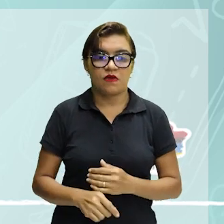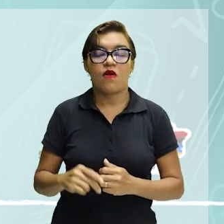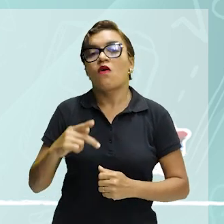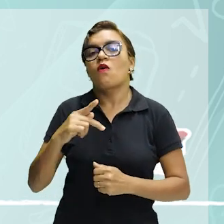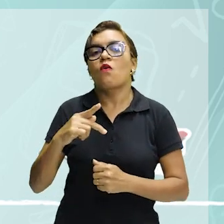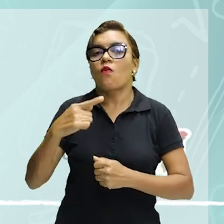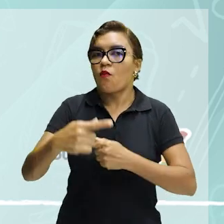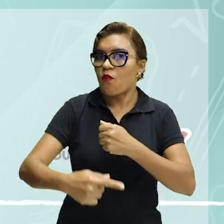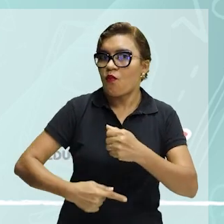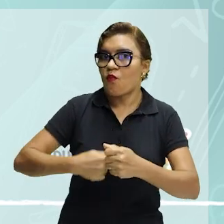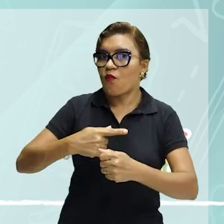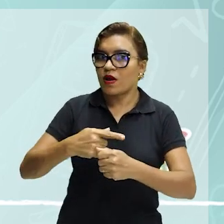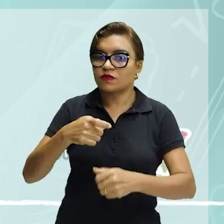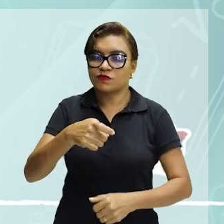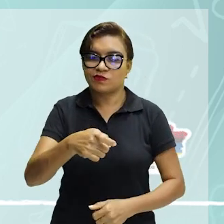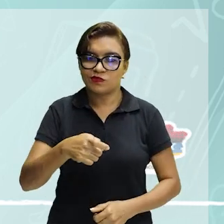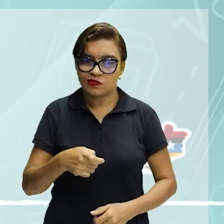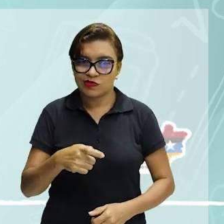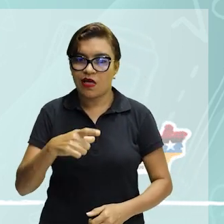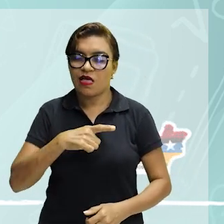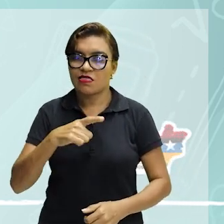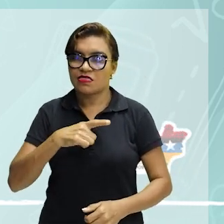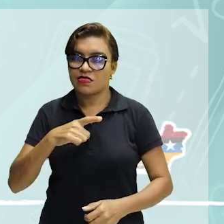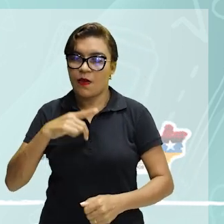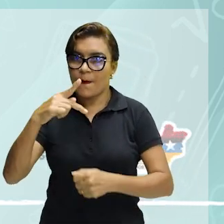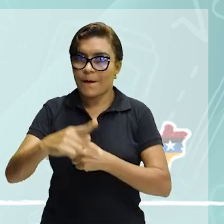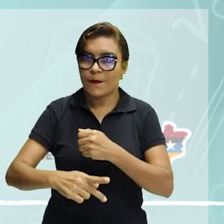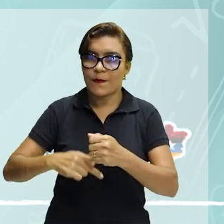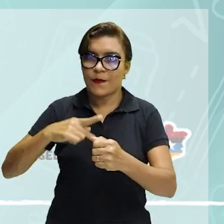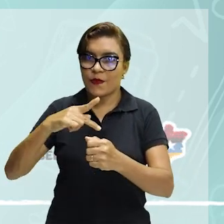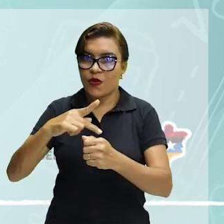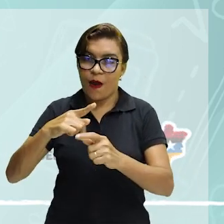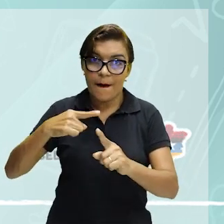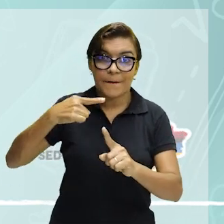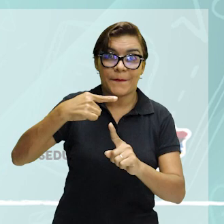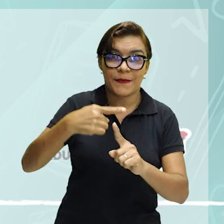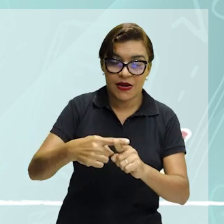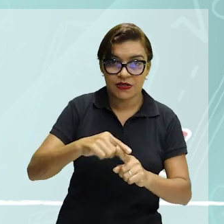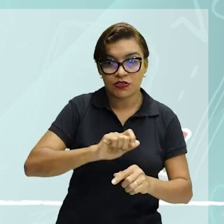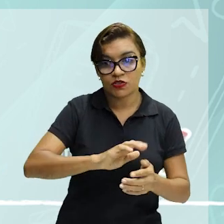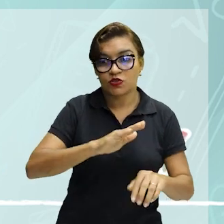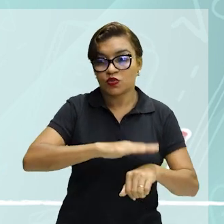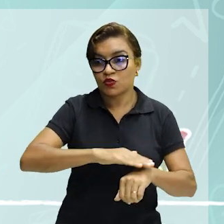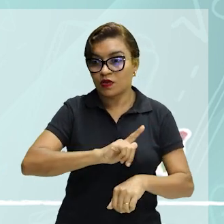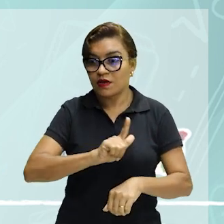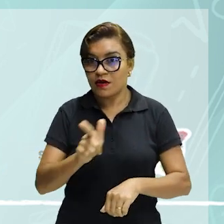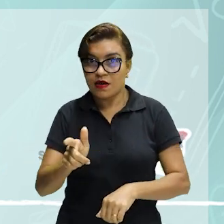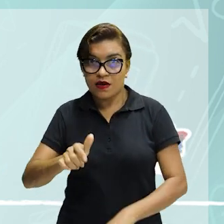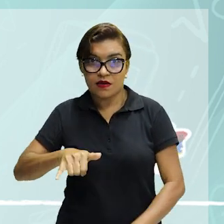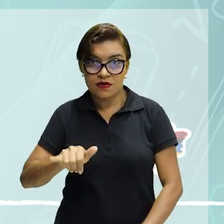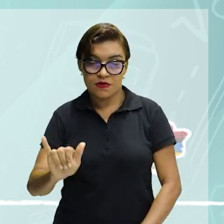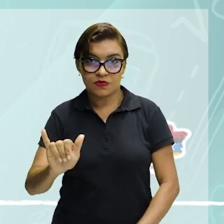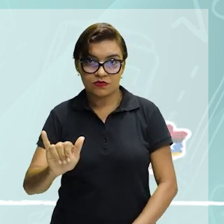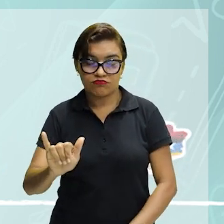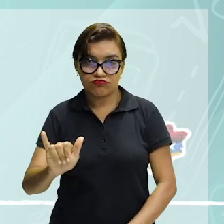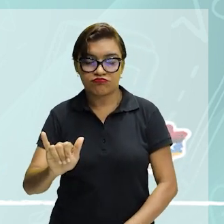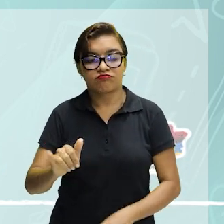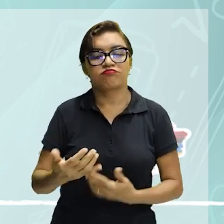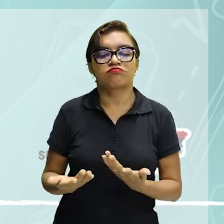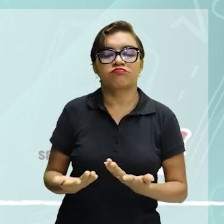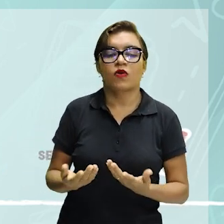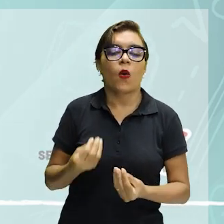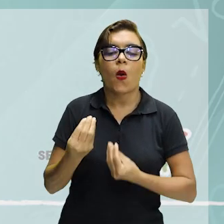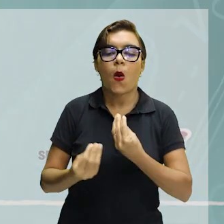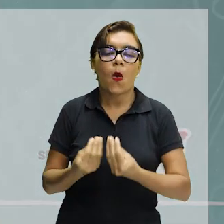tem um próton a mais que um átomo Y. Com base nessa informação, determine a afirmativa